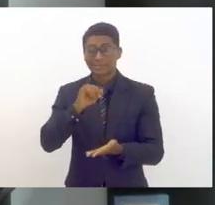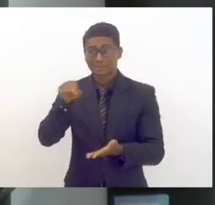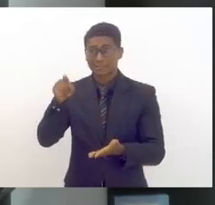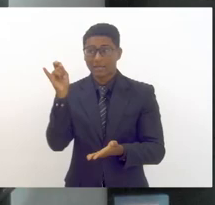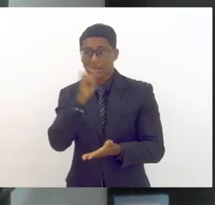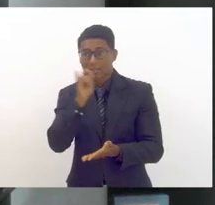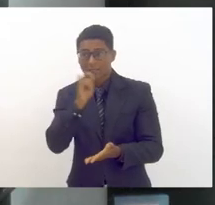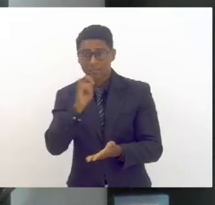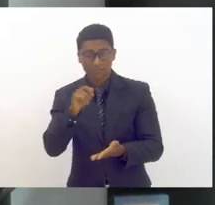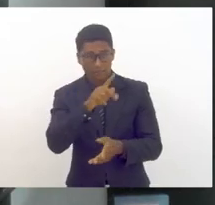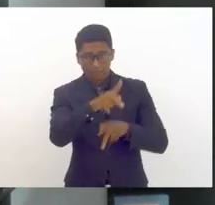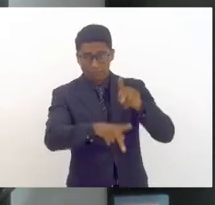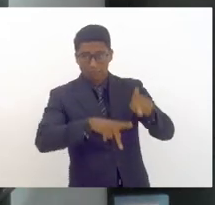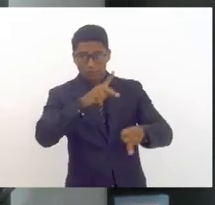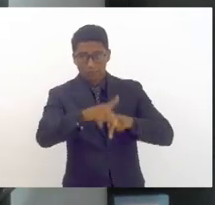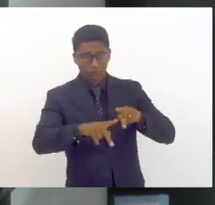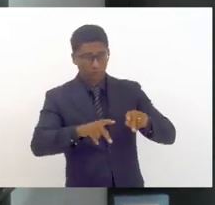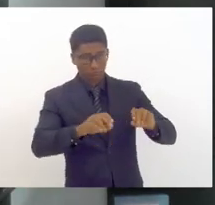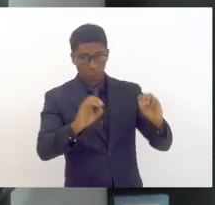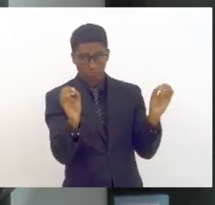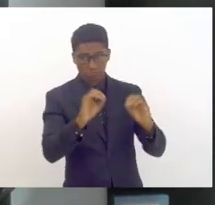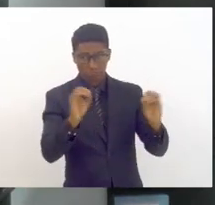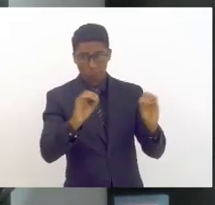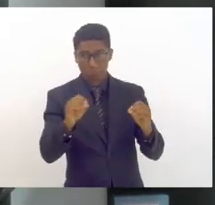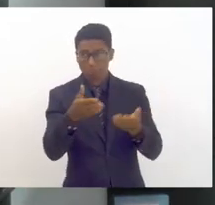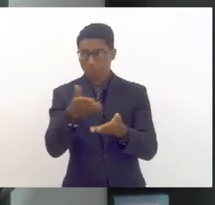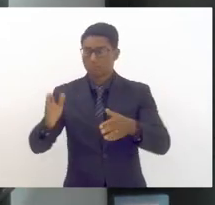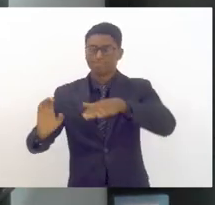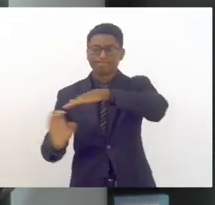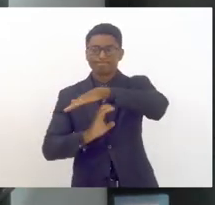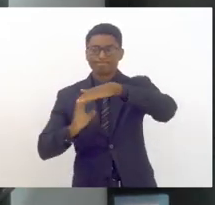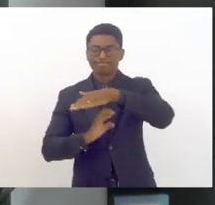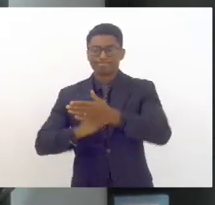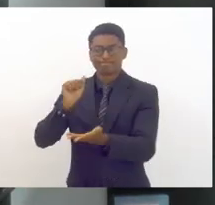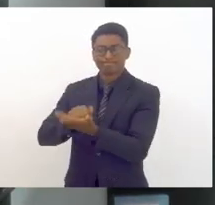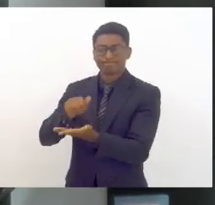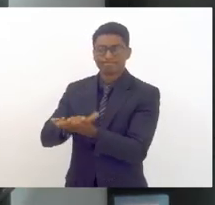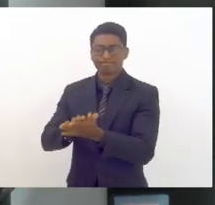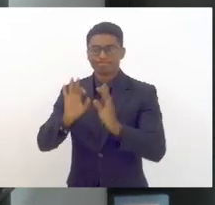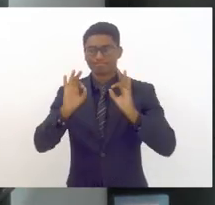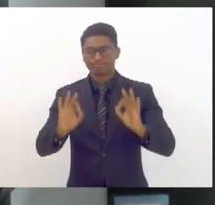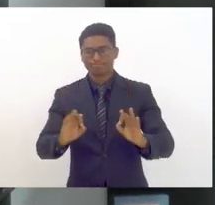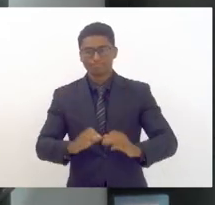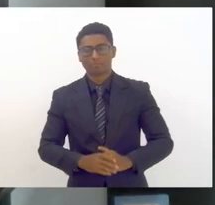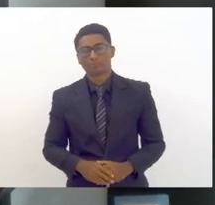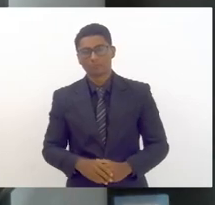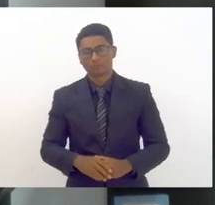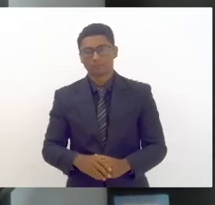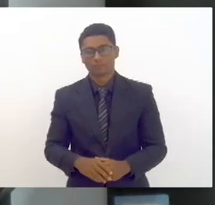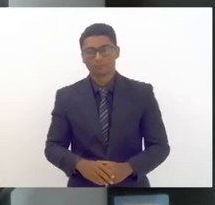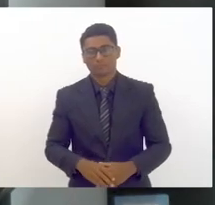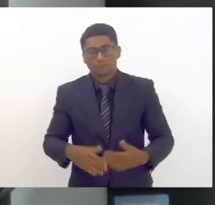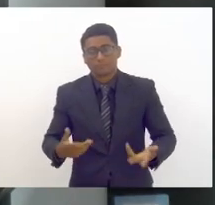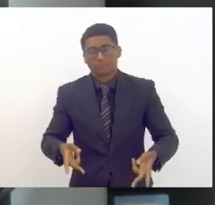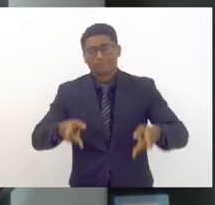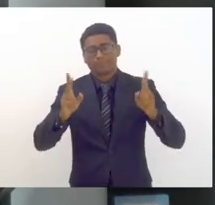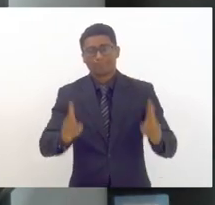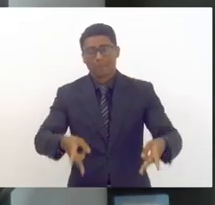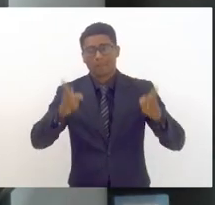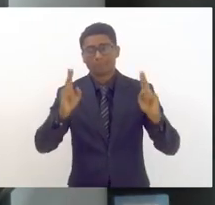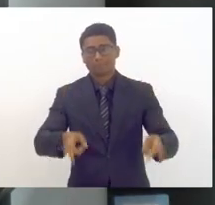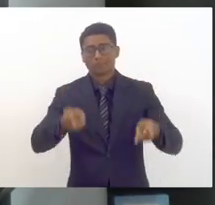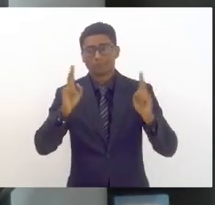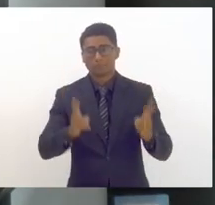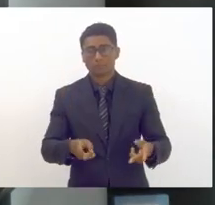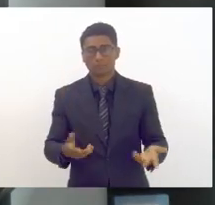prestação dos serviços dessas empresas concessionárias. E a gente sempre, não é, costuma,